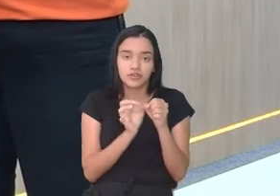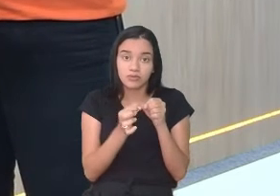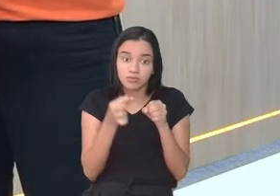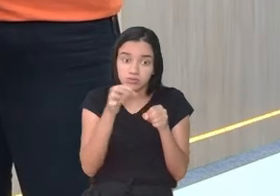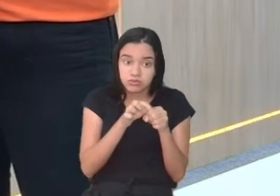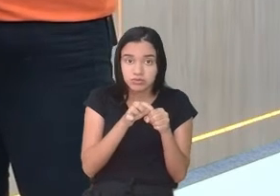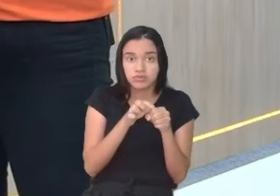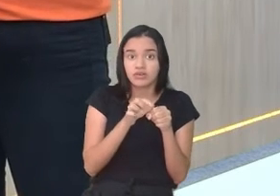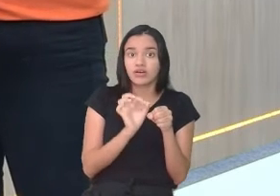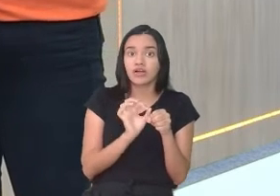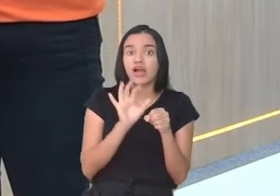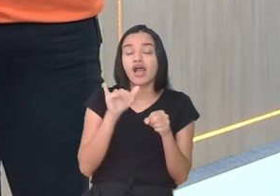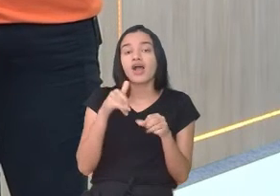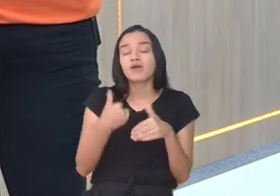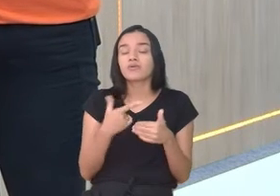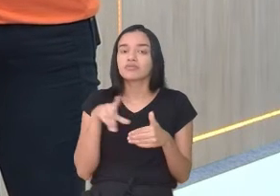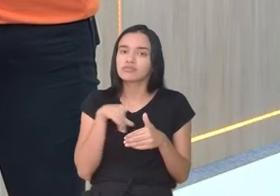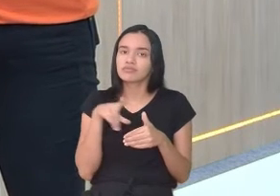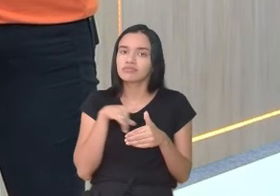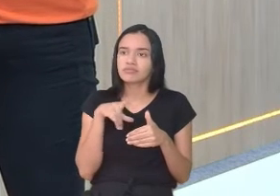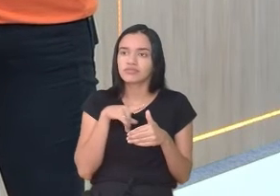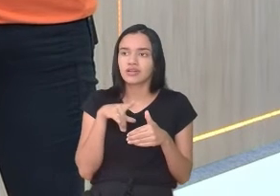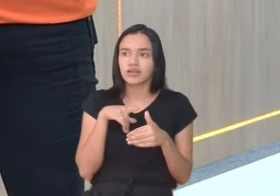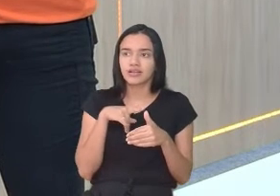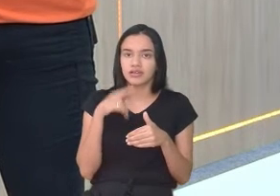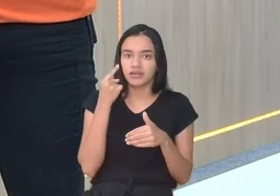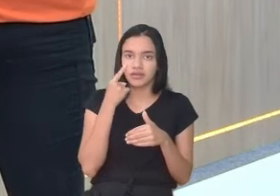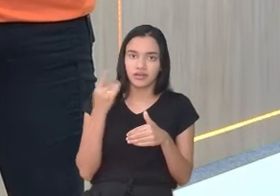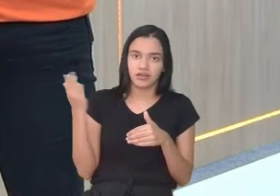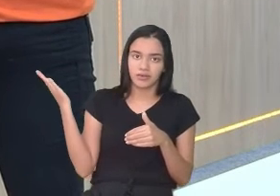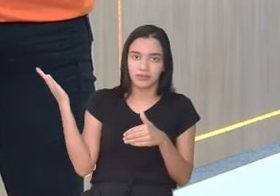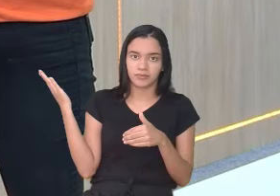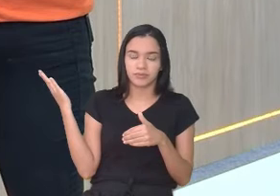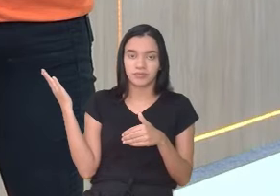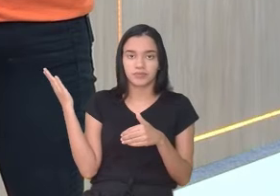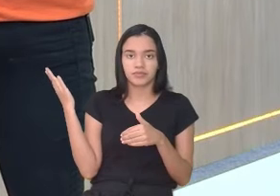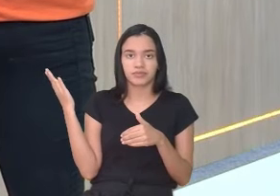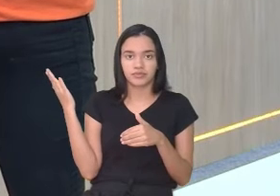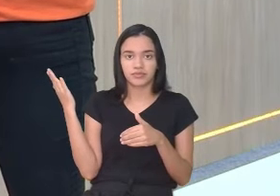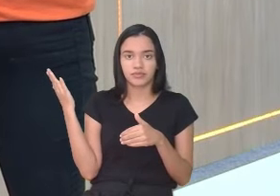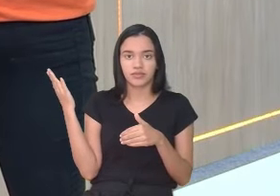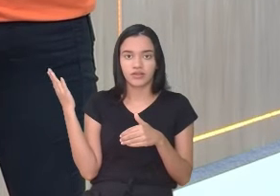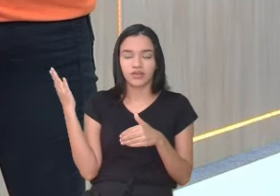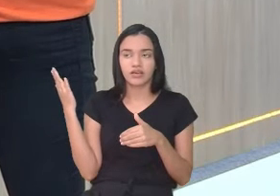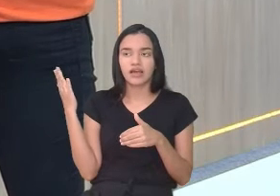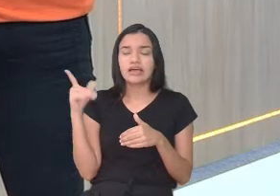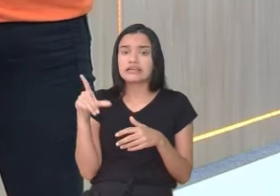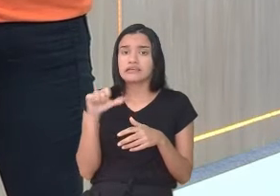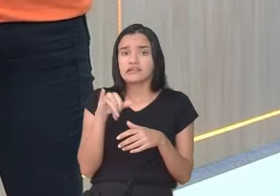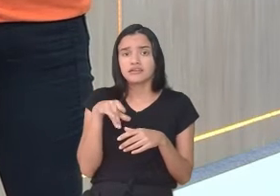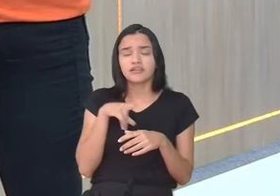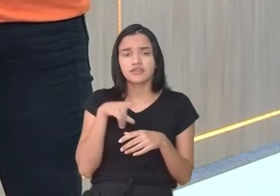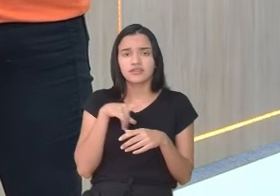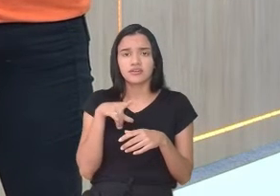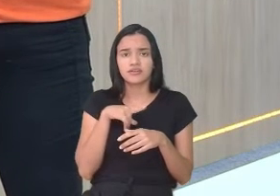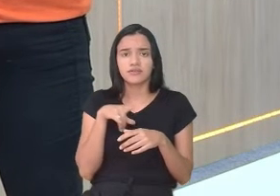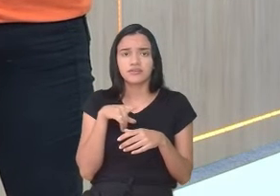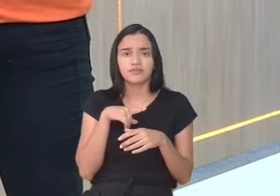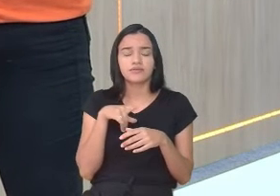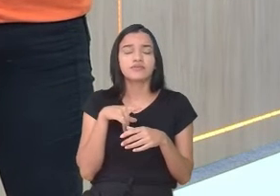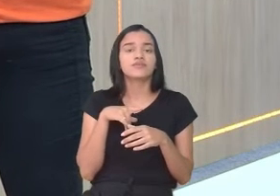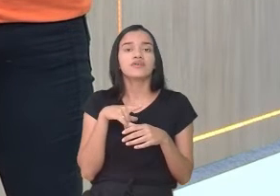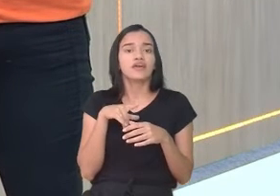Quando ocorre a fecundação, no caso, o ovócito é lançado aqui. Se houver relação sexual, vai se encontrar